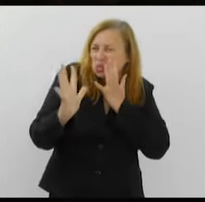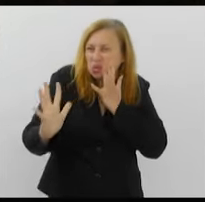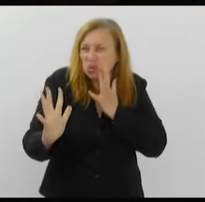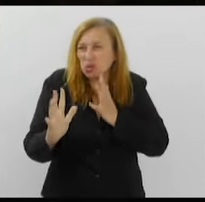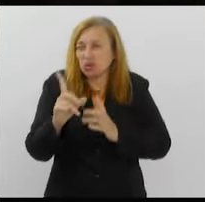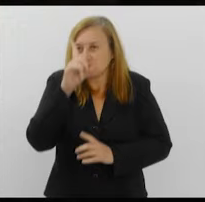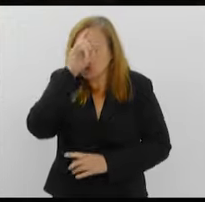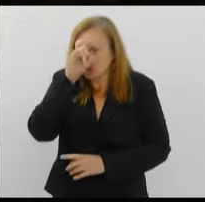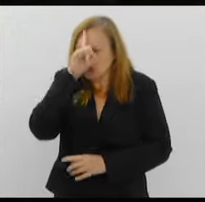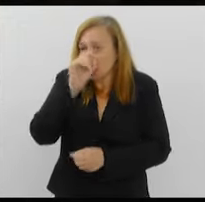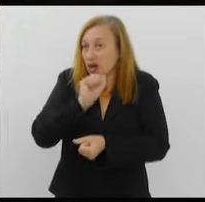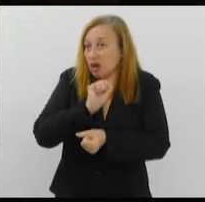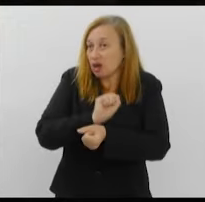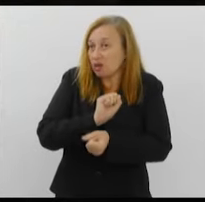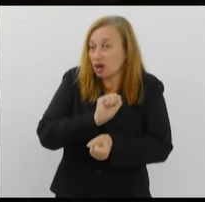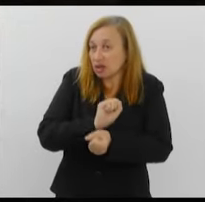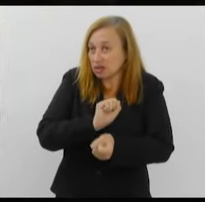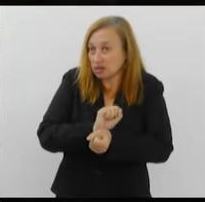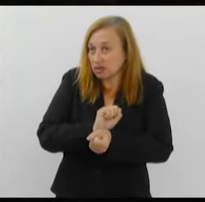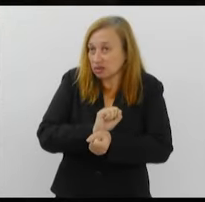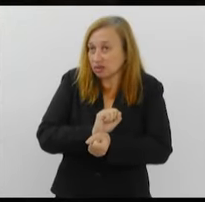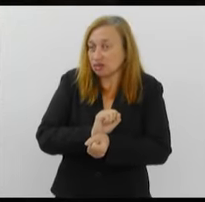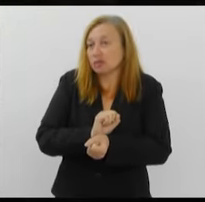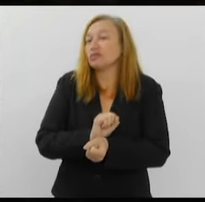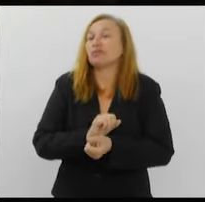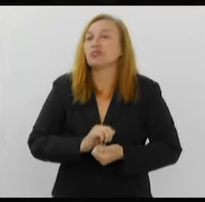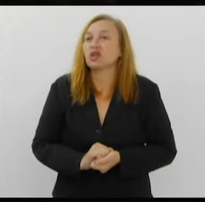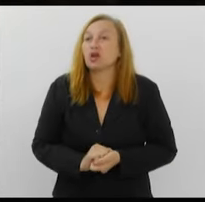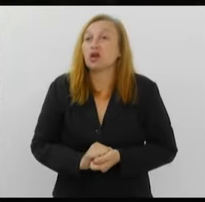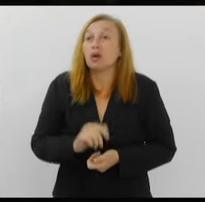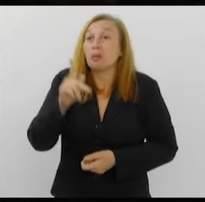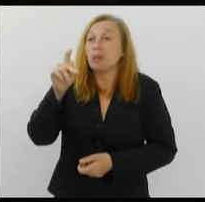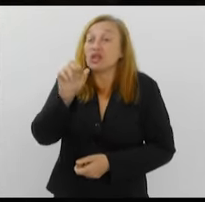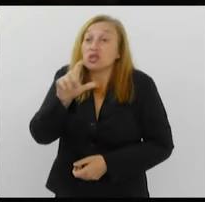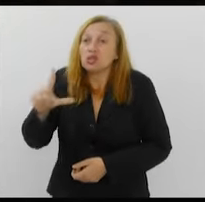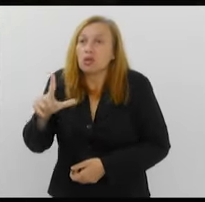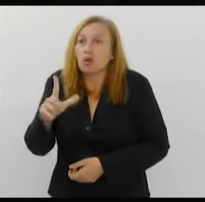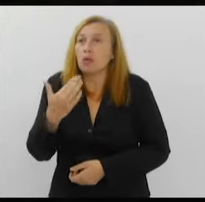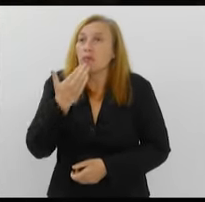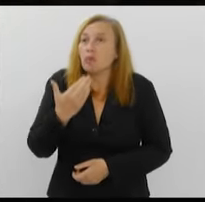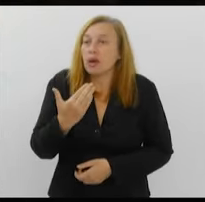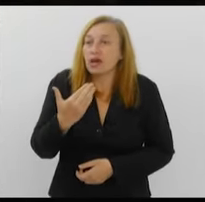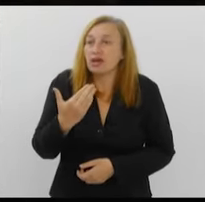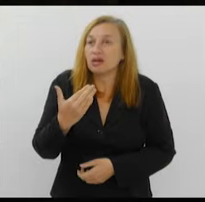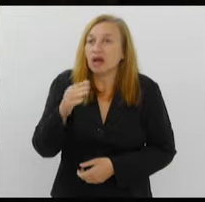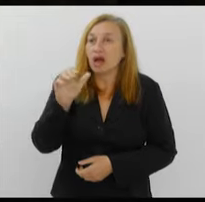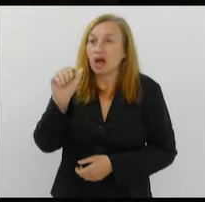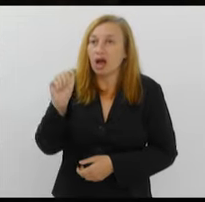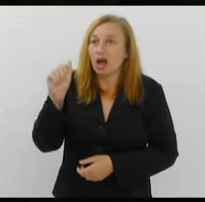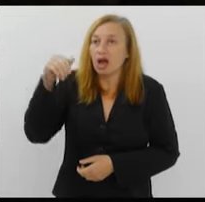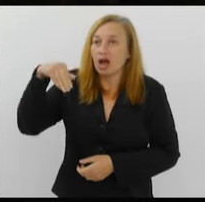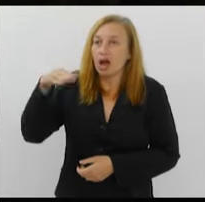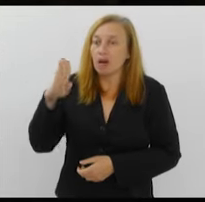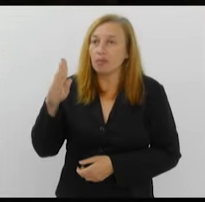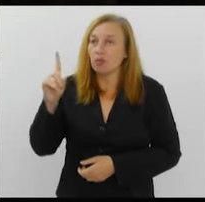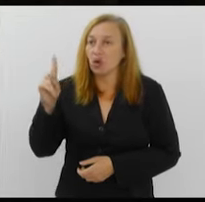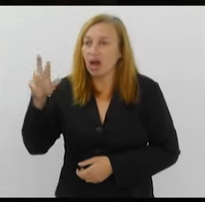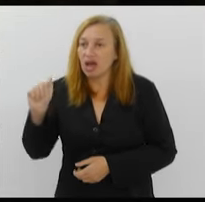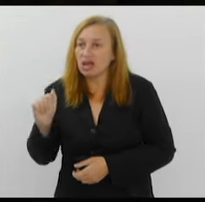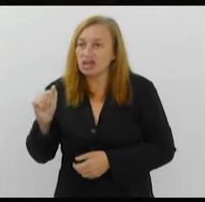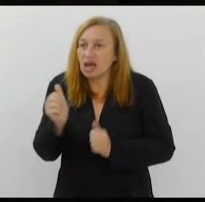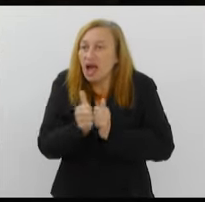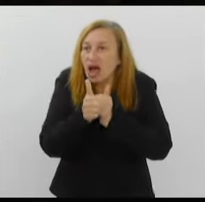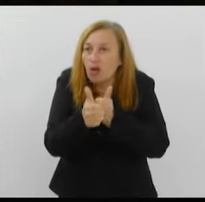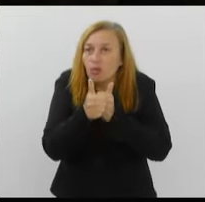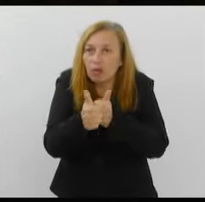uma ambulância. O partido PSOL pede que ambulâncias acompanhem nas investidas policiais.